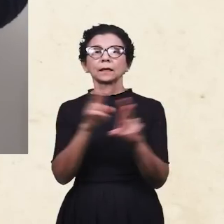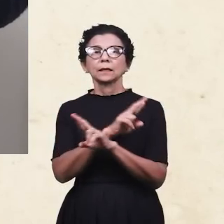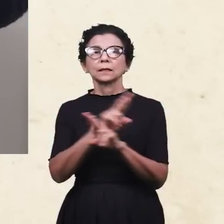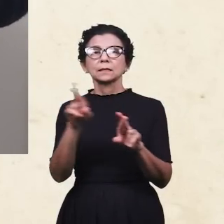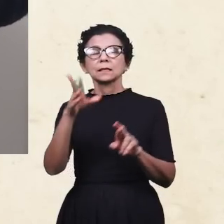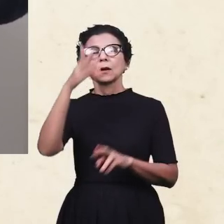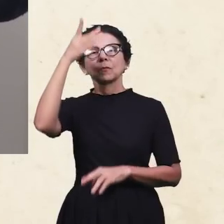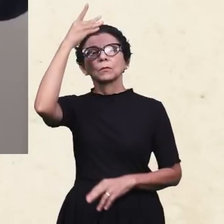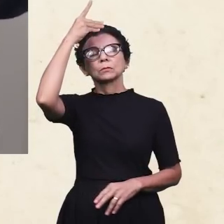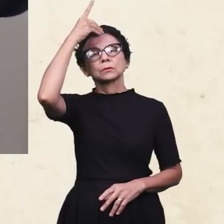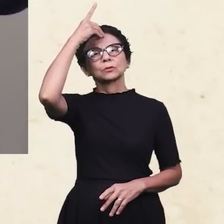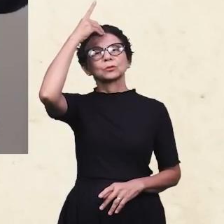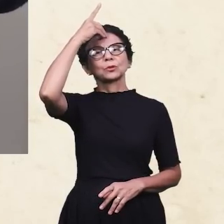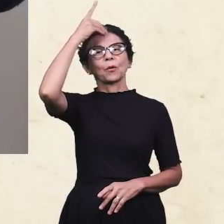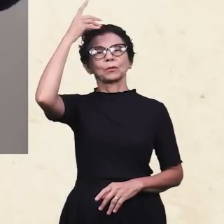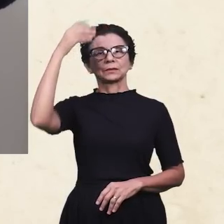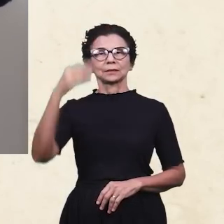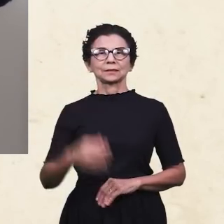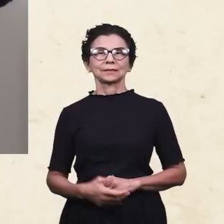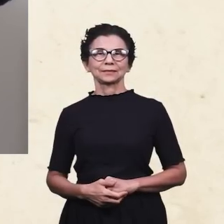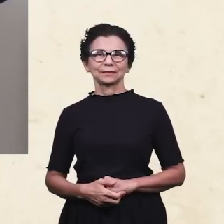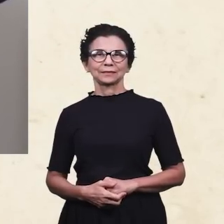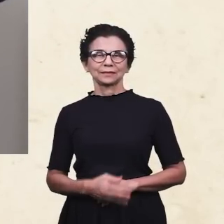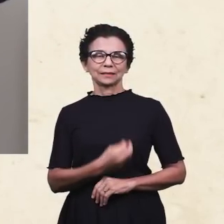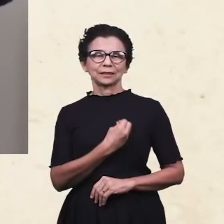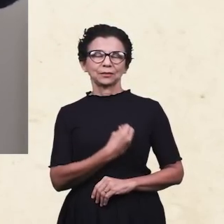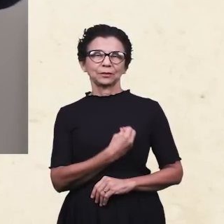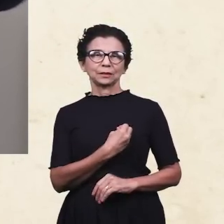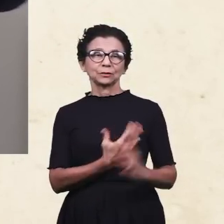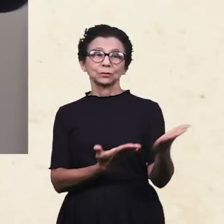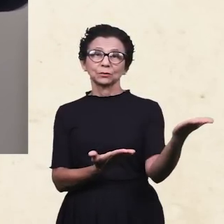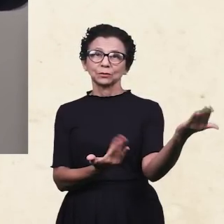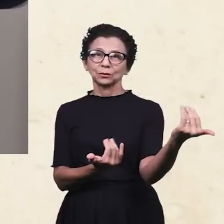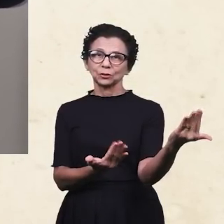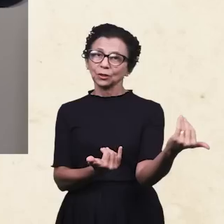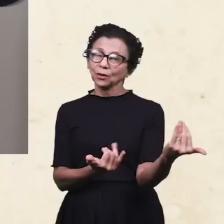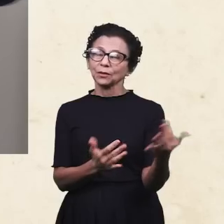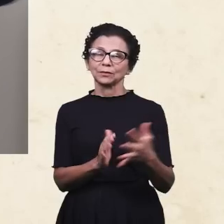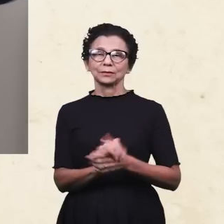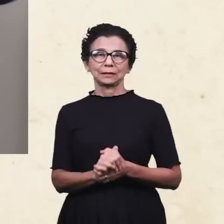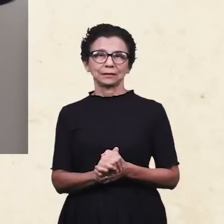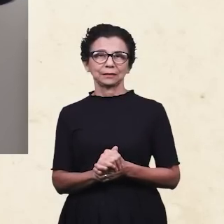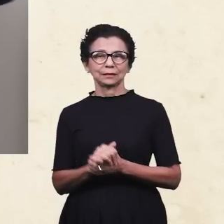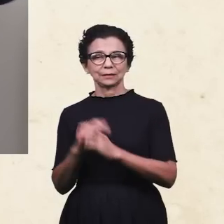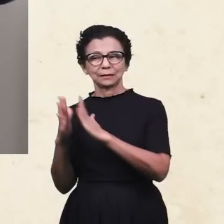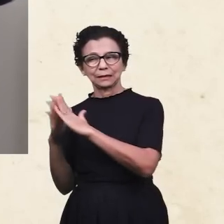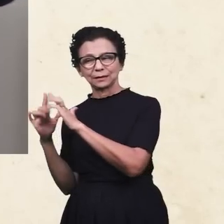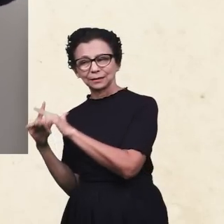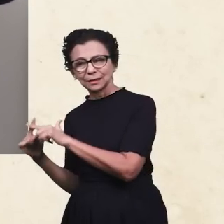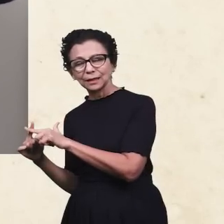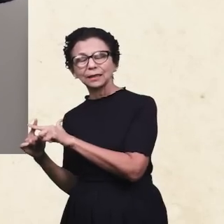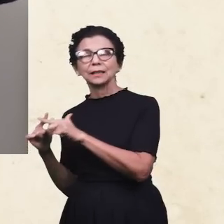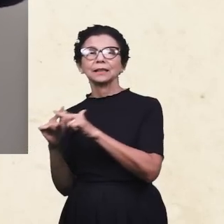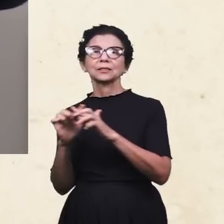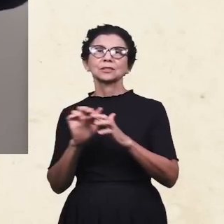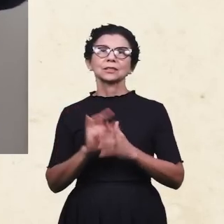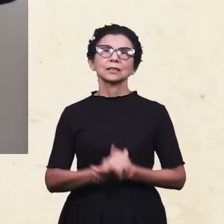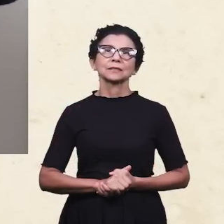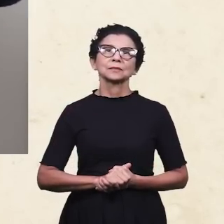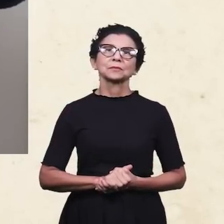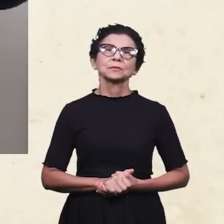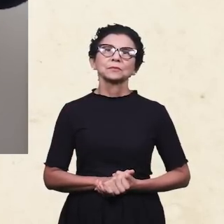dons espirituais na vida do jovem, na vida da igreja. O jovem